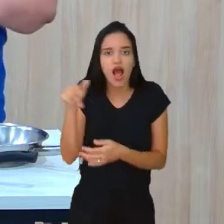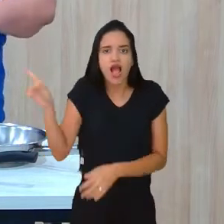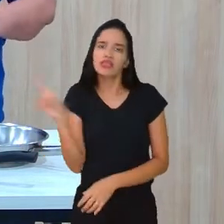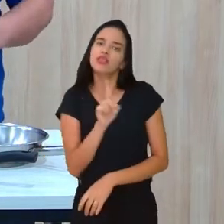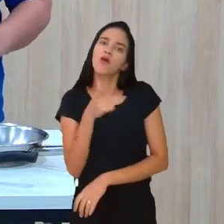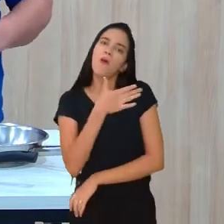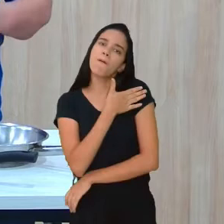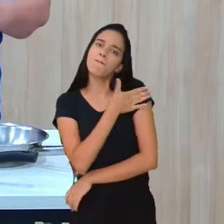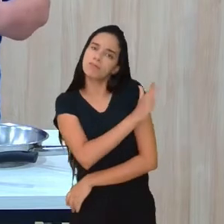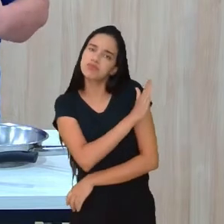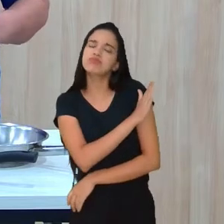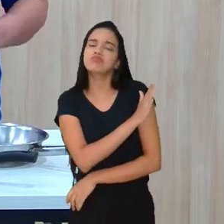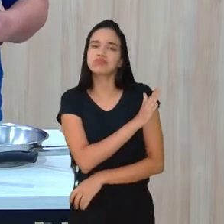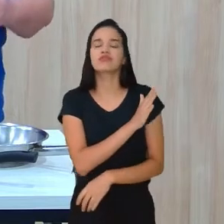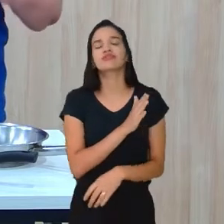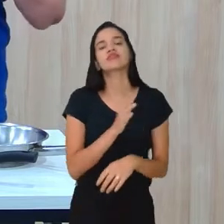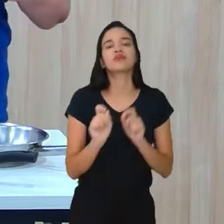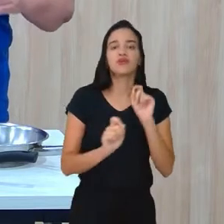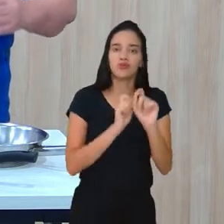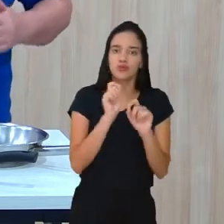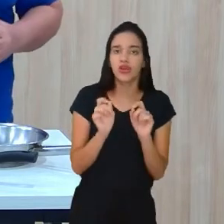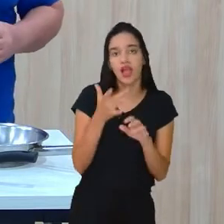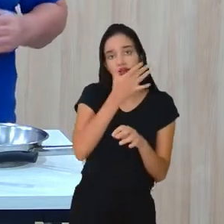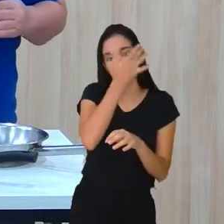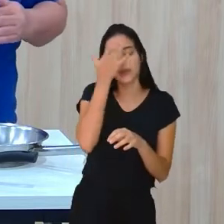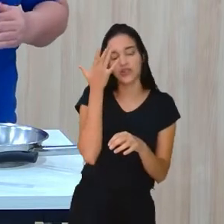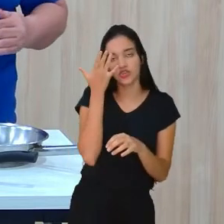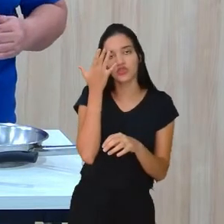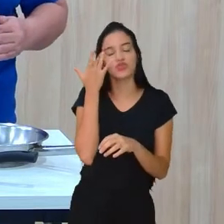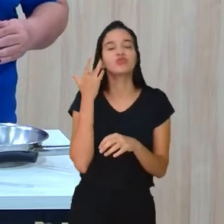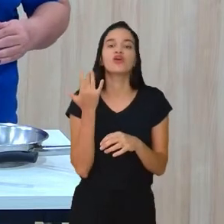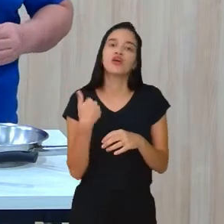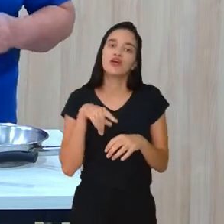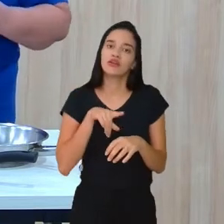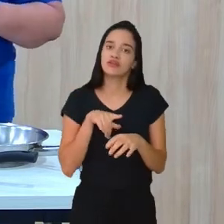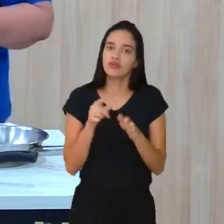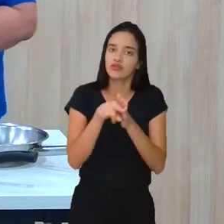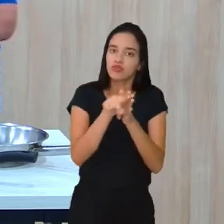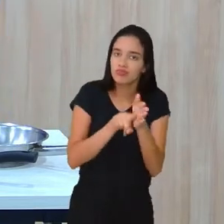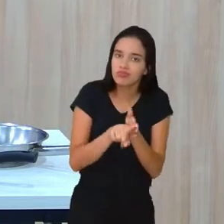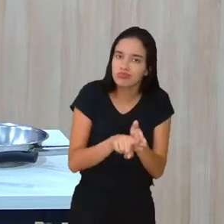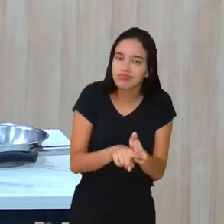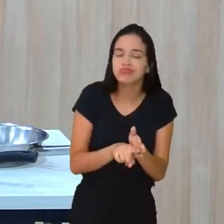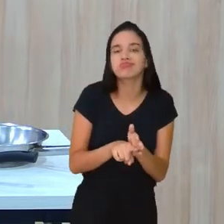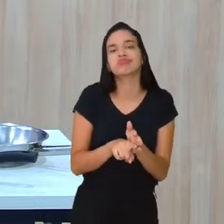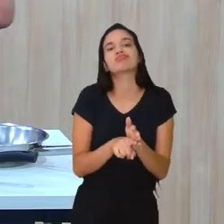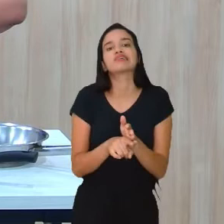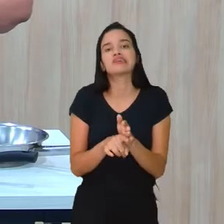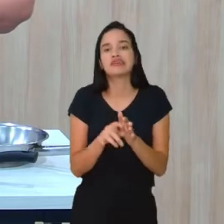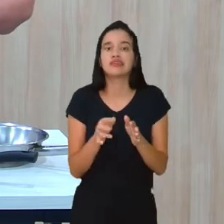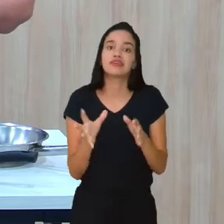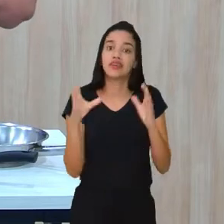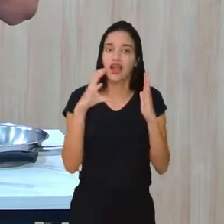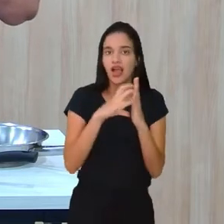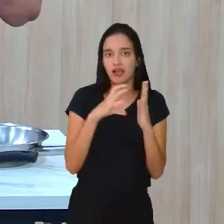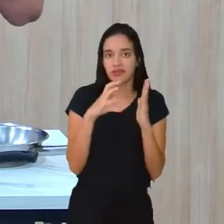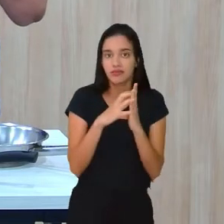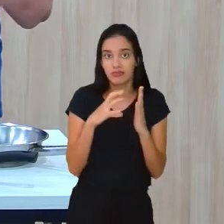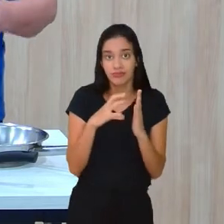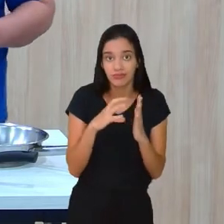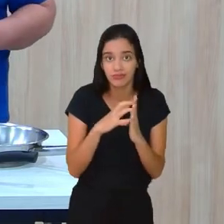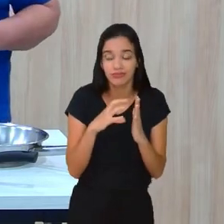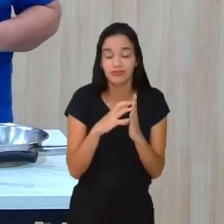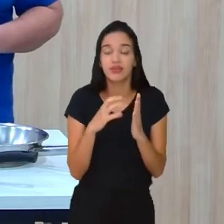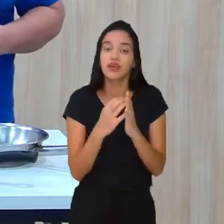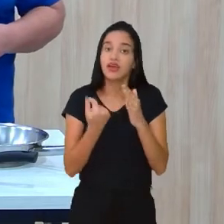ao preconceito em relação aí a essas pessoas que receberam, pessoal, o diagnóstico de AIDS, né, ou seja,